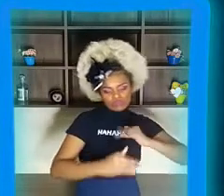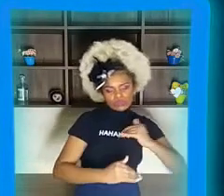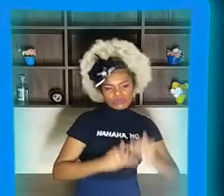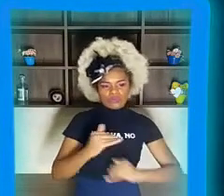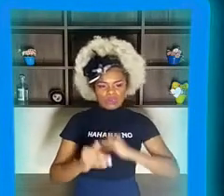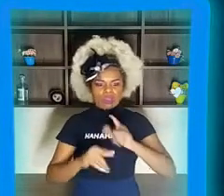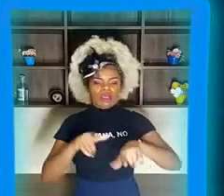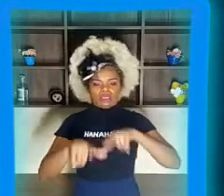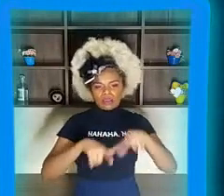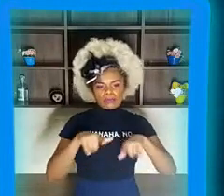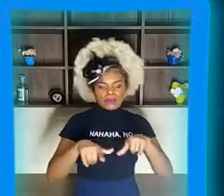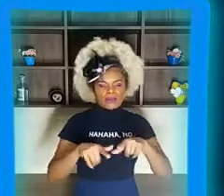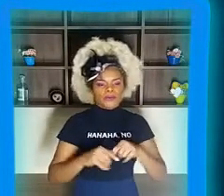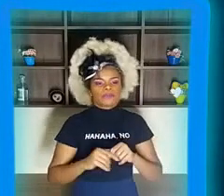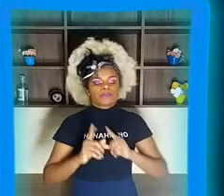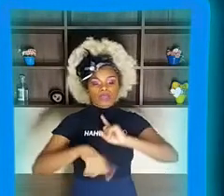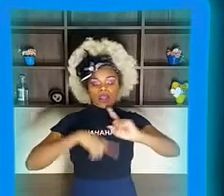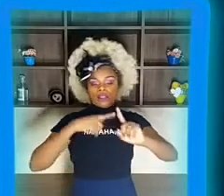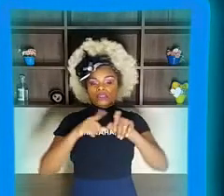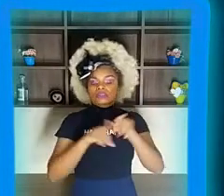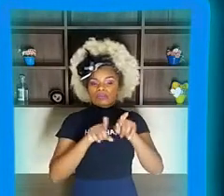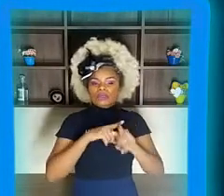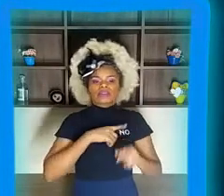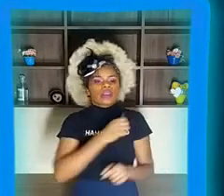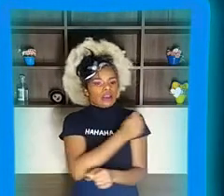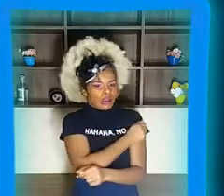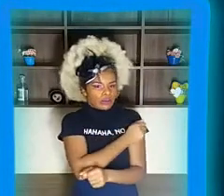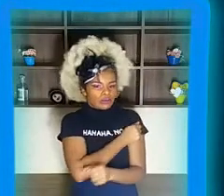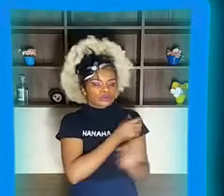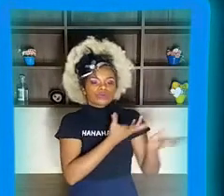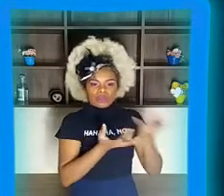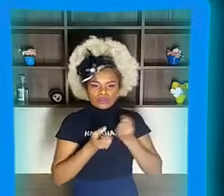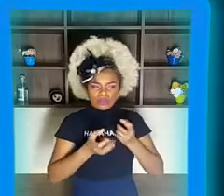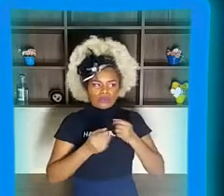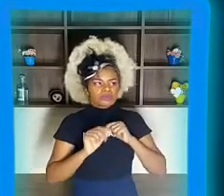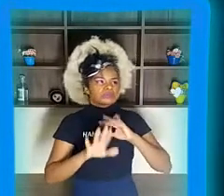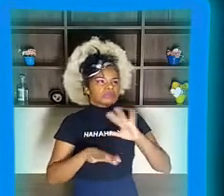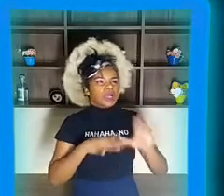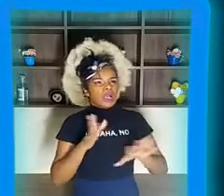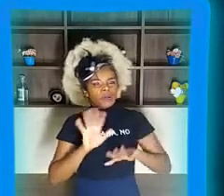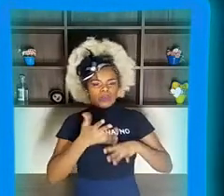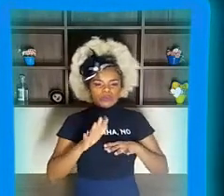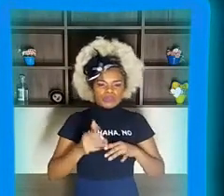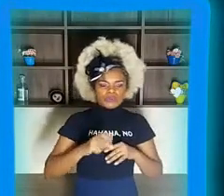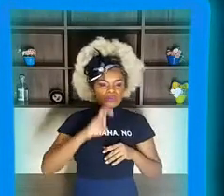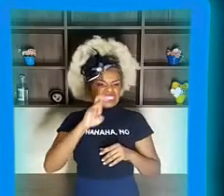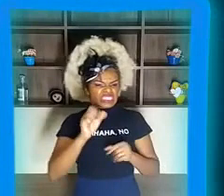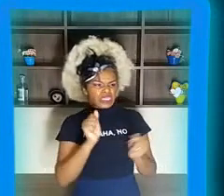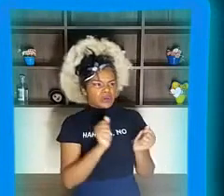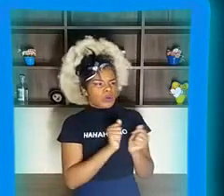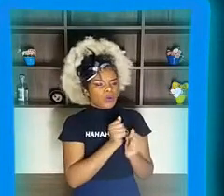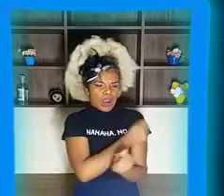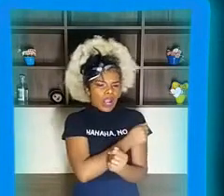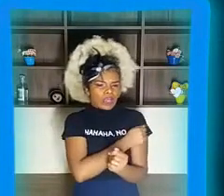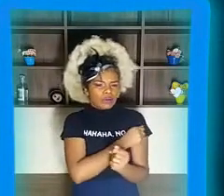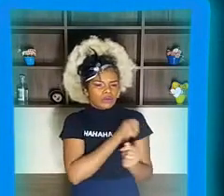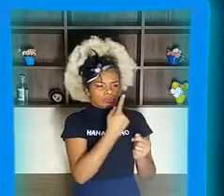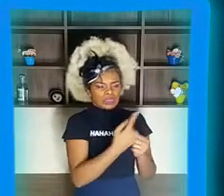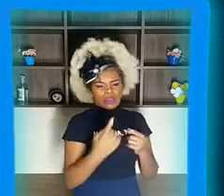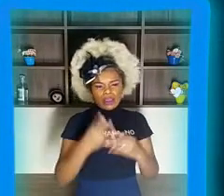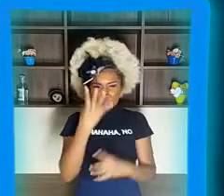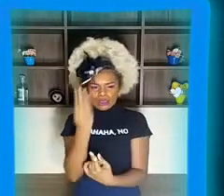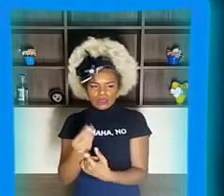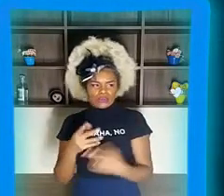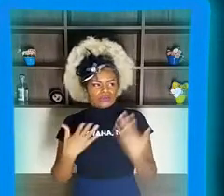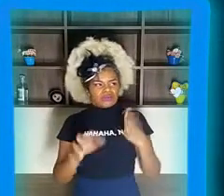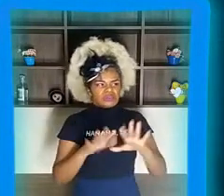de trabalho. Além disso, nós temos os alunos que nós recebemos, então, por volta de 5 alunos por expressão artística, a gente